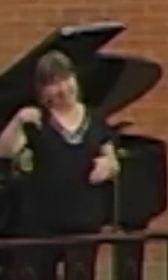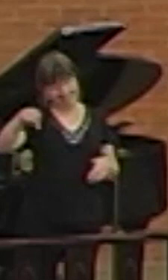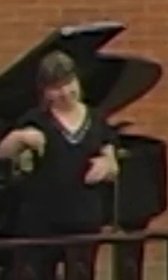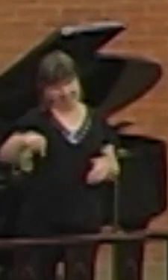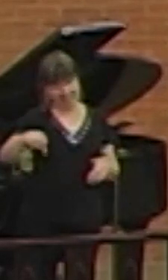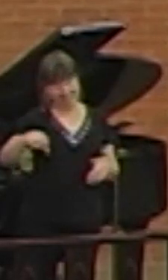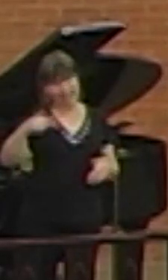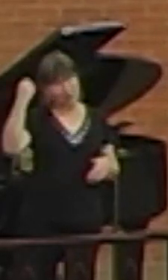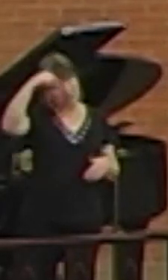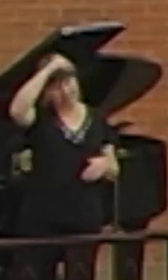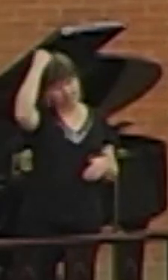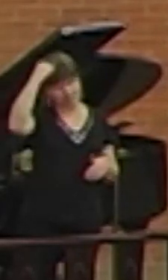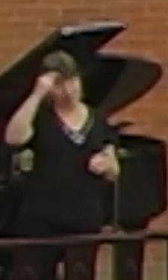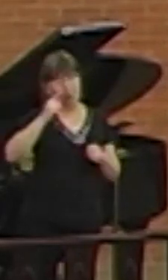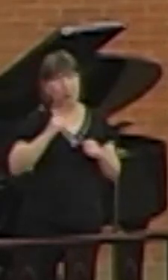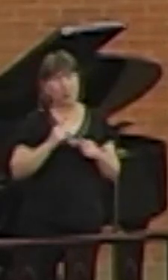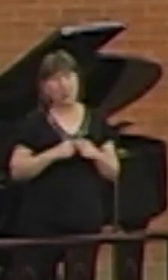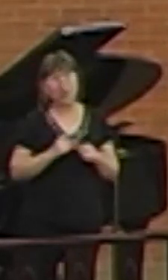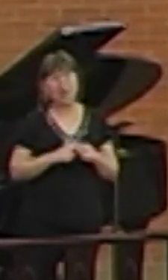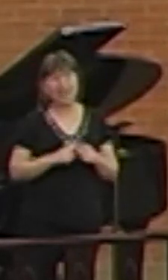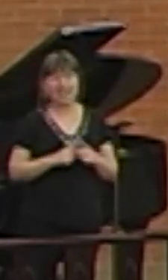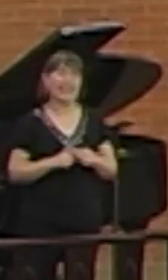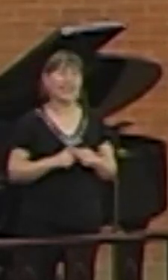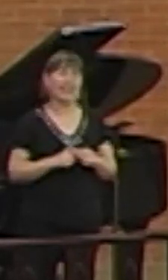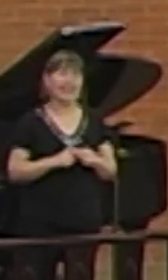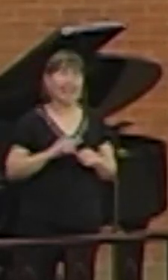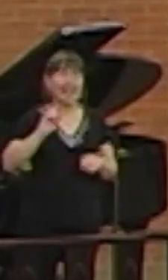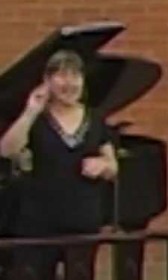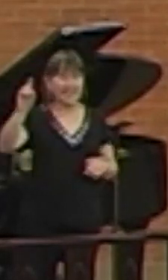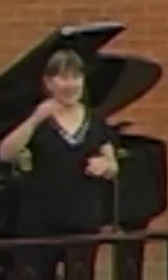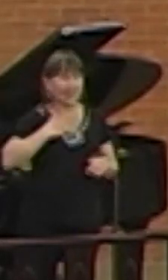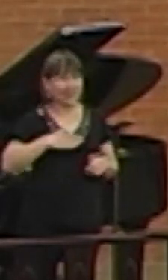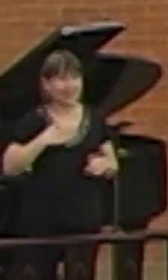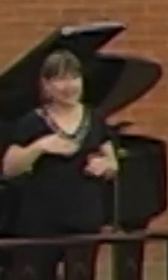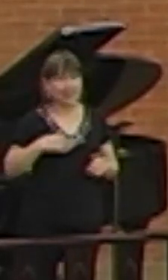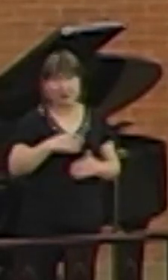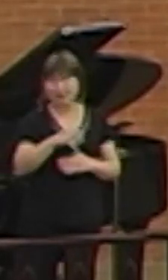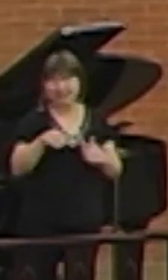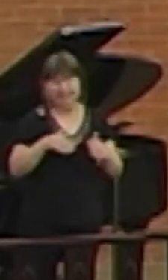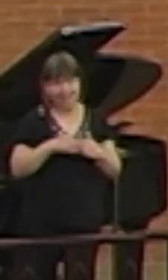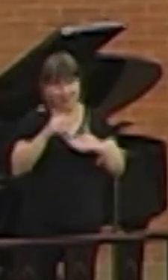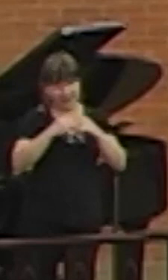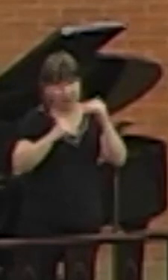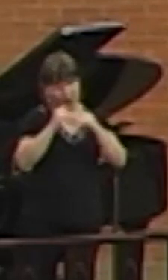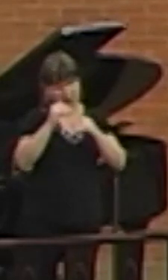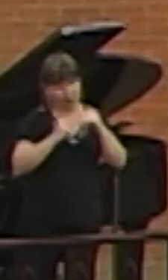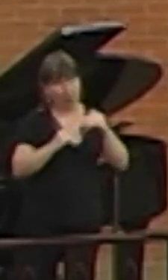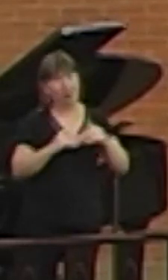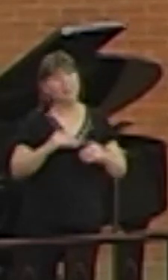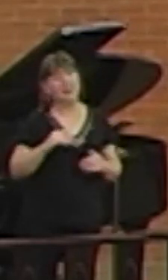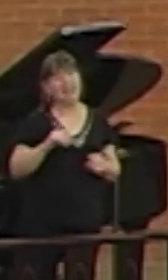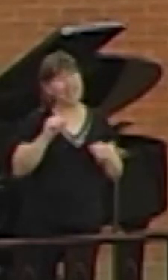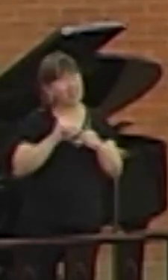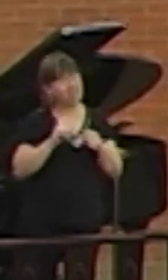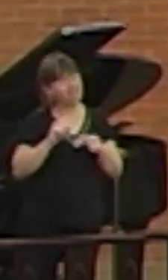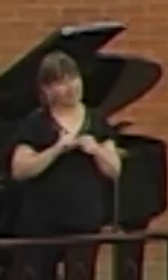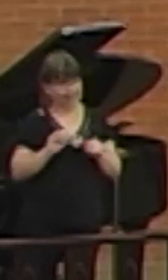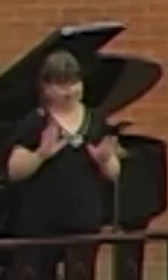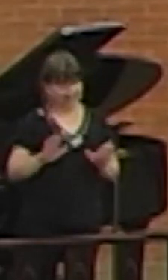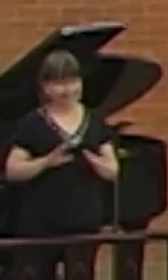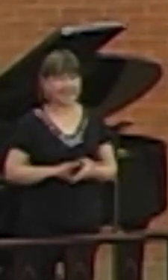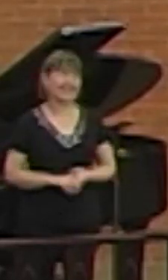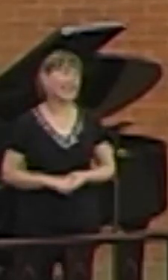santificou porque nele Descansou de Toda obra que como criador fizeram Olha que